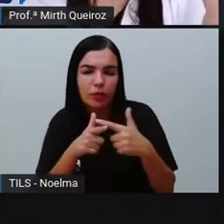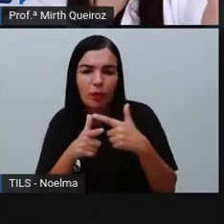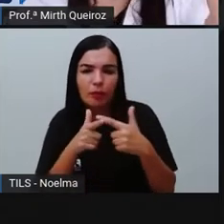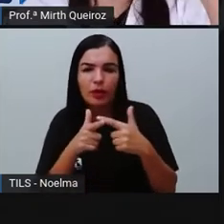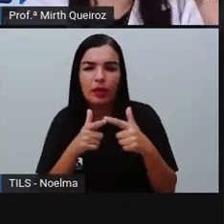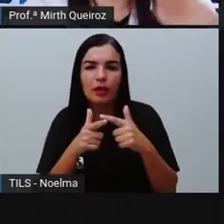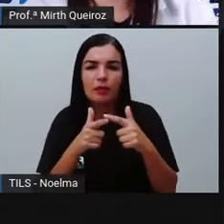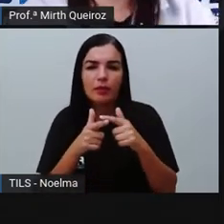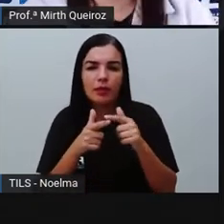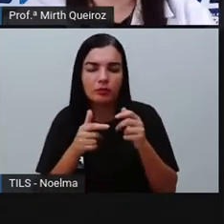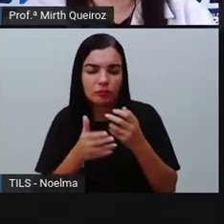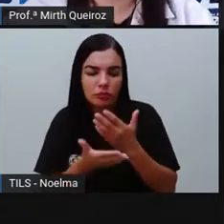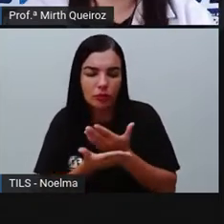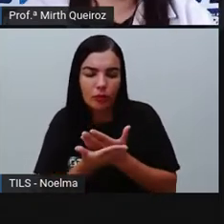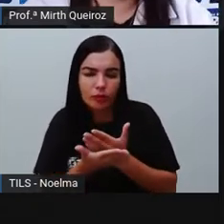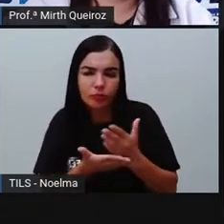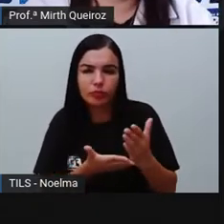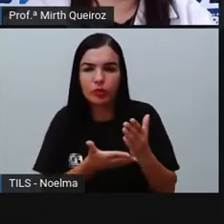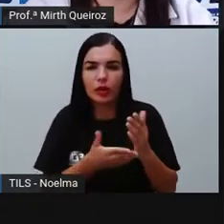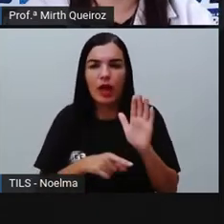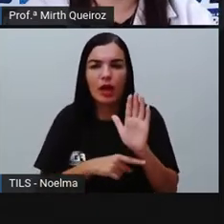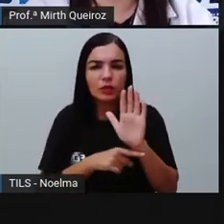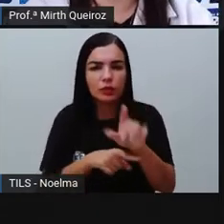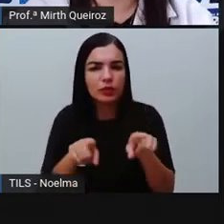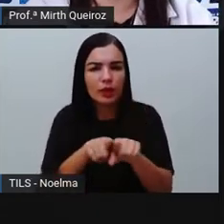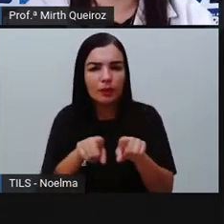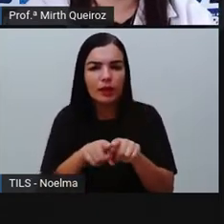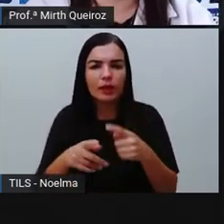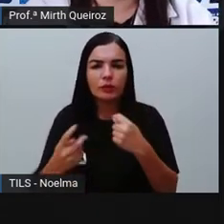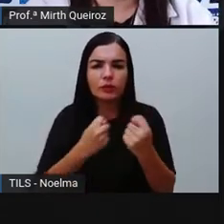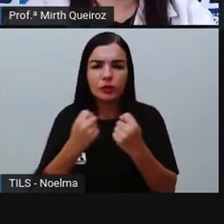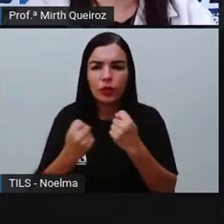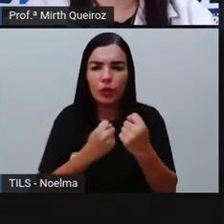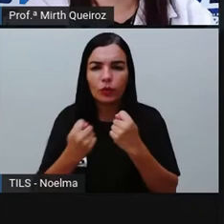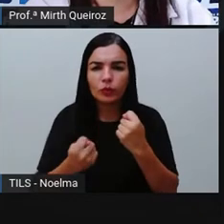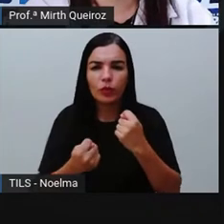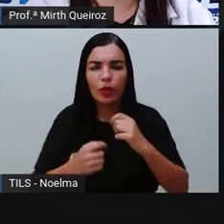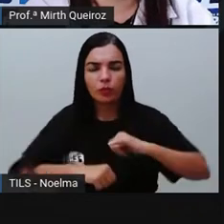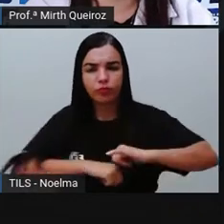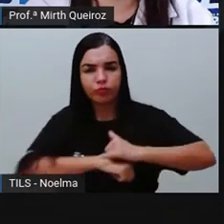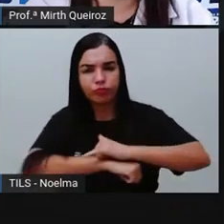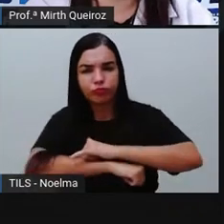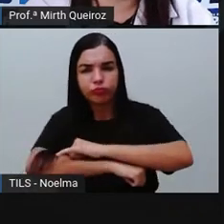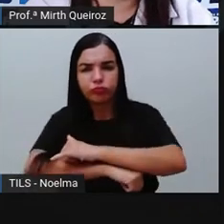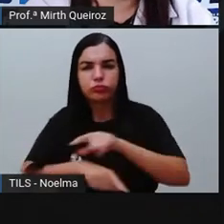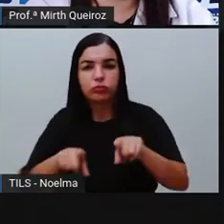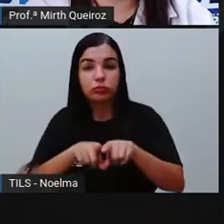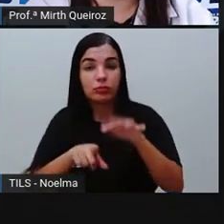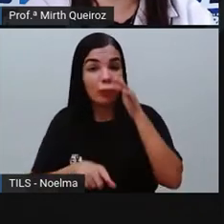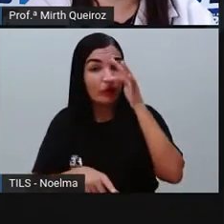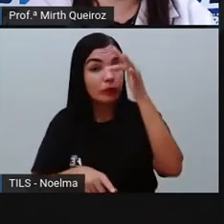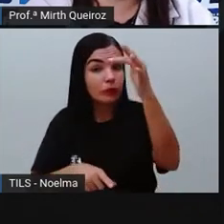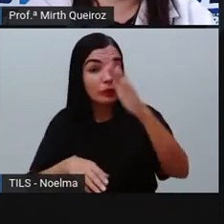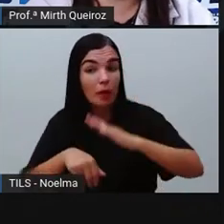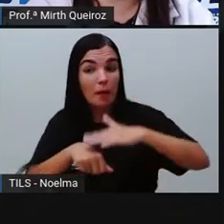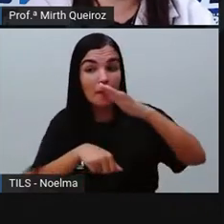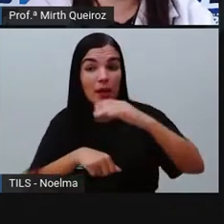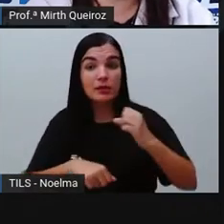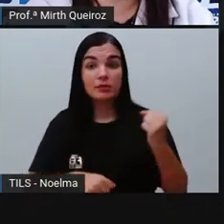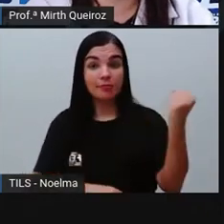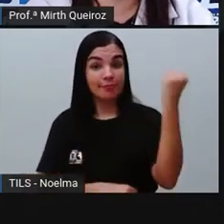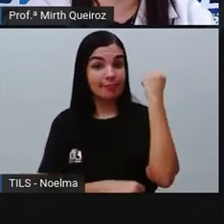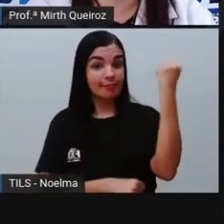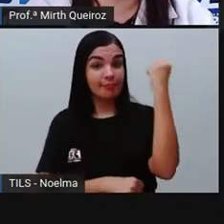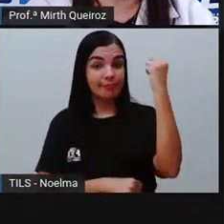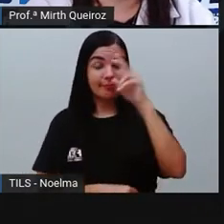no desenvolvimento motor, no controle do peso e aumenta as chances aí de um futuro mais ativo, né? Olha só como a